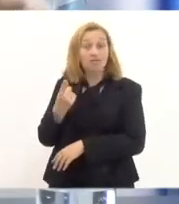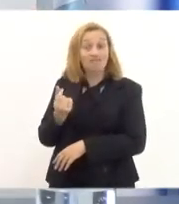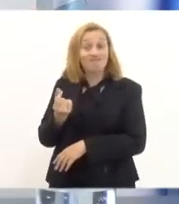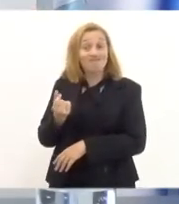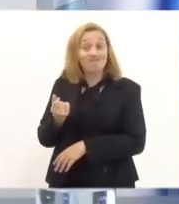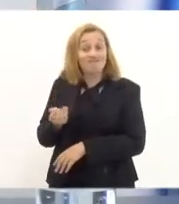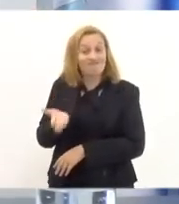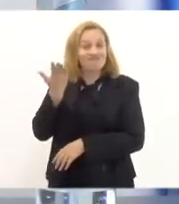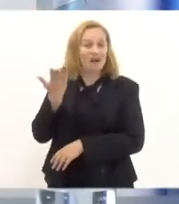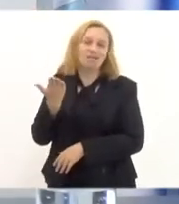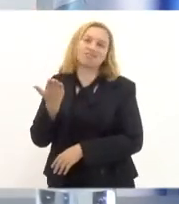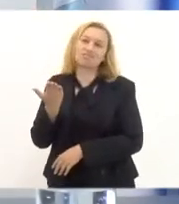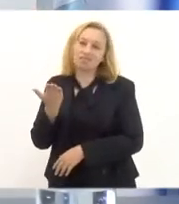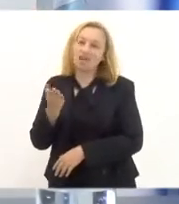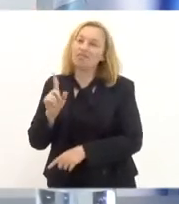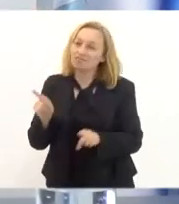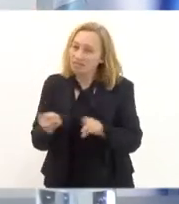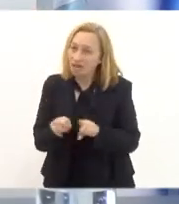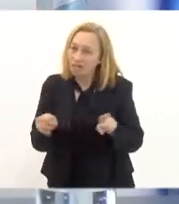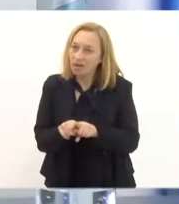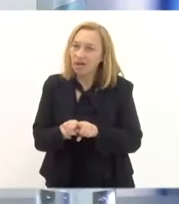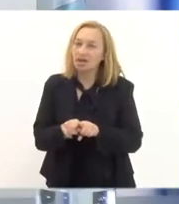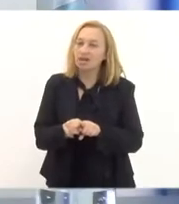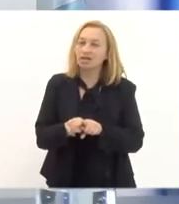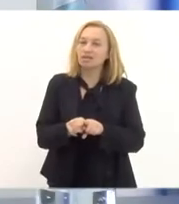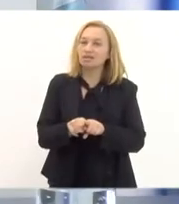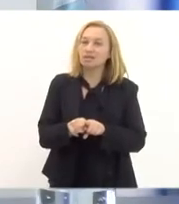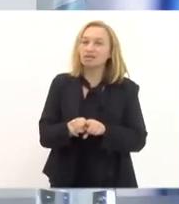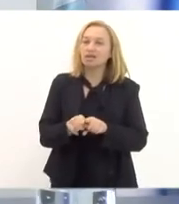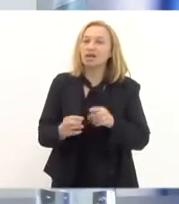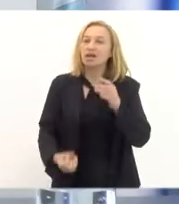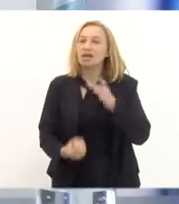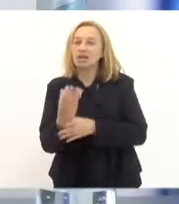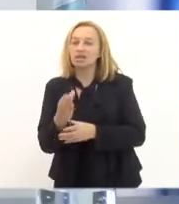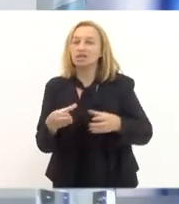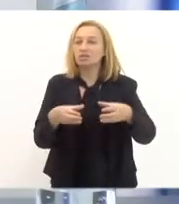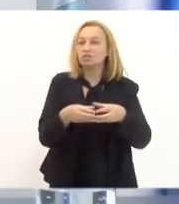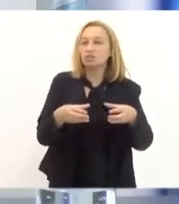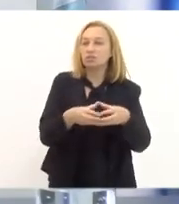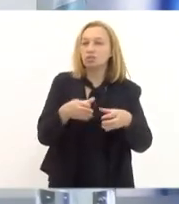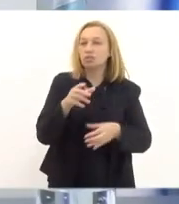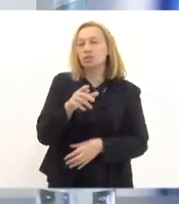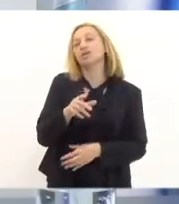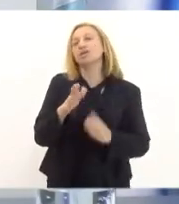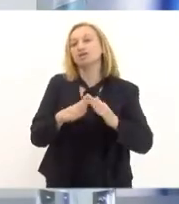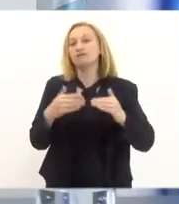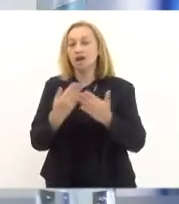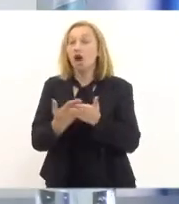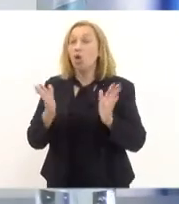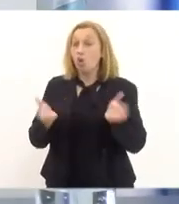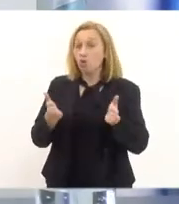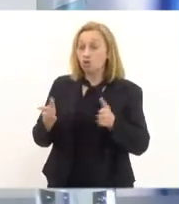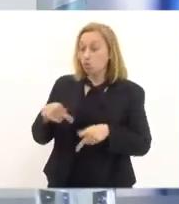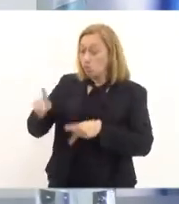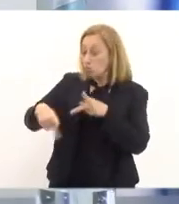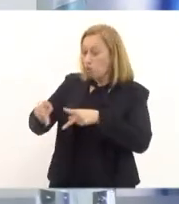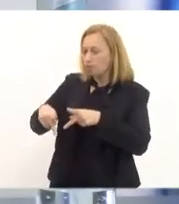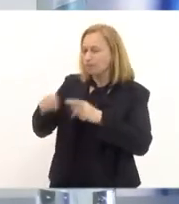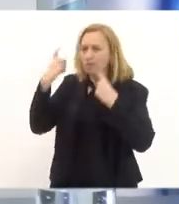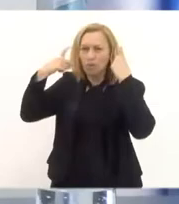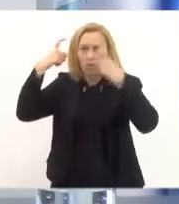e também função também da instalação que é só comissão parlamentar de inquérito Então como a população hoje tá